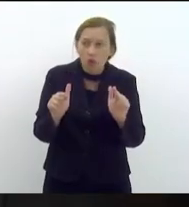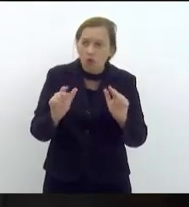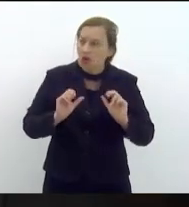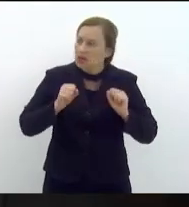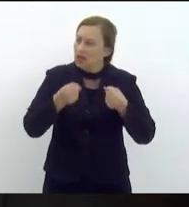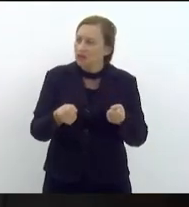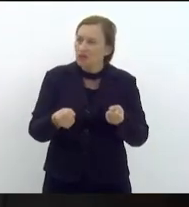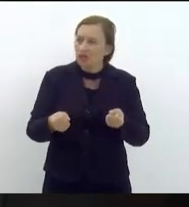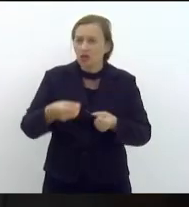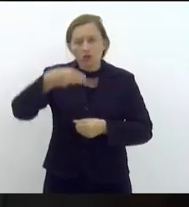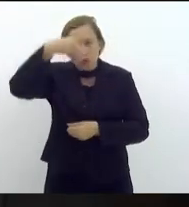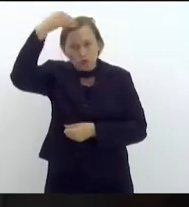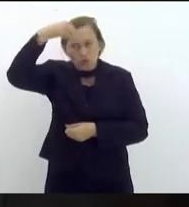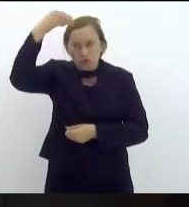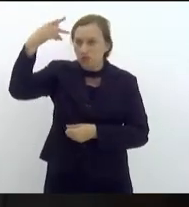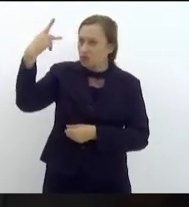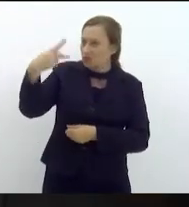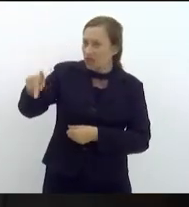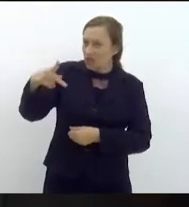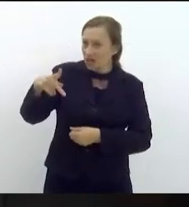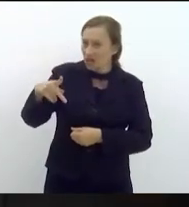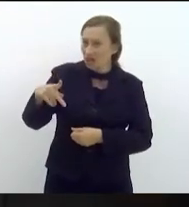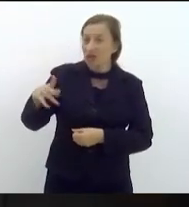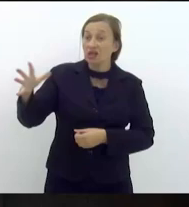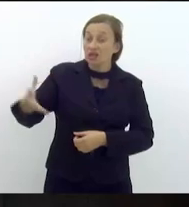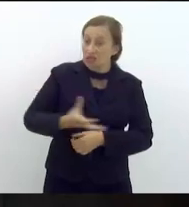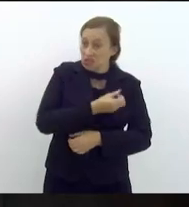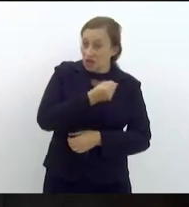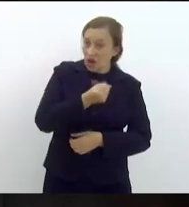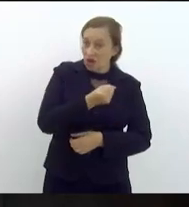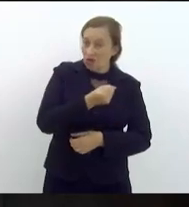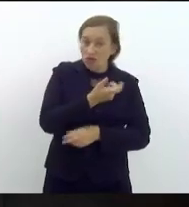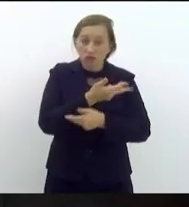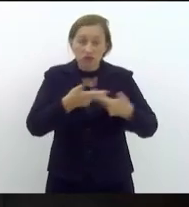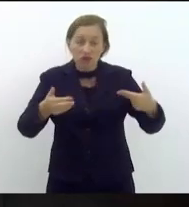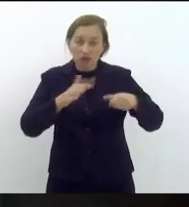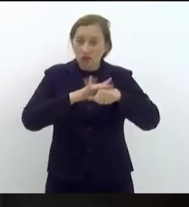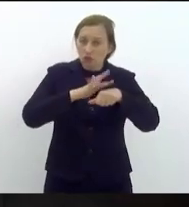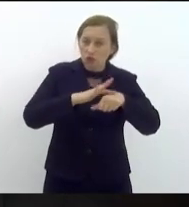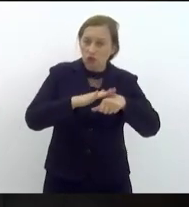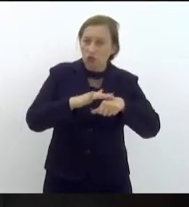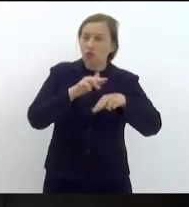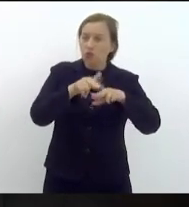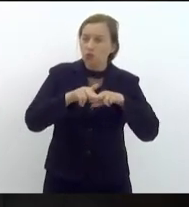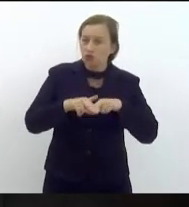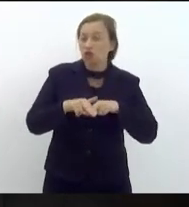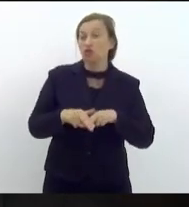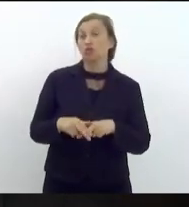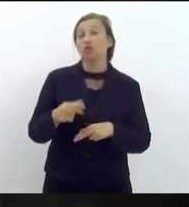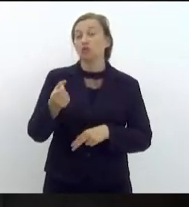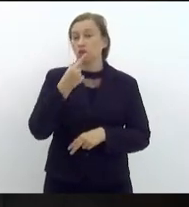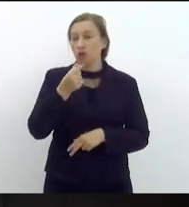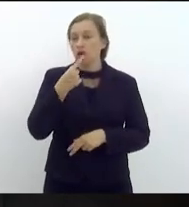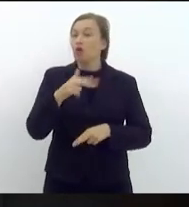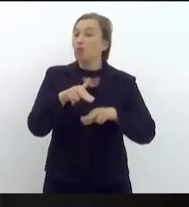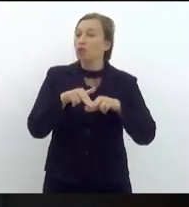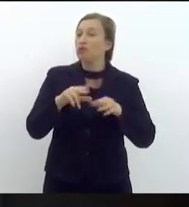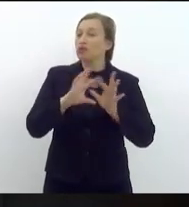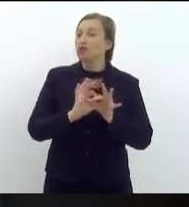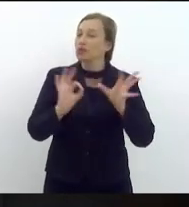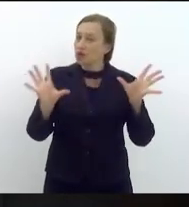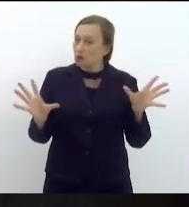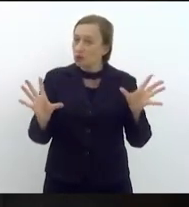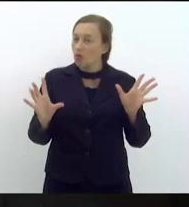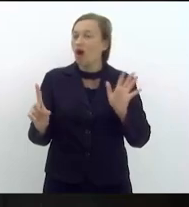dizendo que o sobrinho dele foi salvo de várias doenças por causa desse remédio e por isso eles sancionou